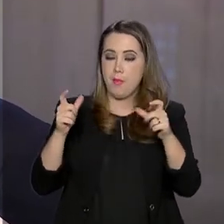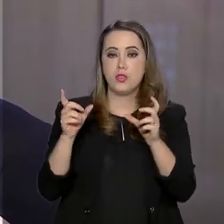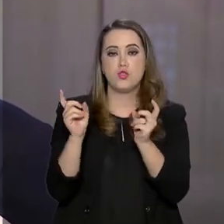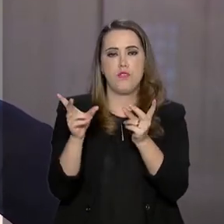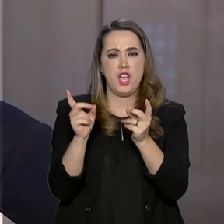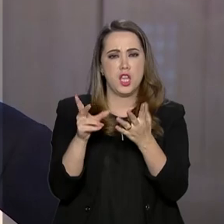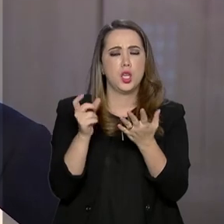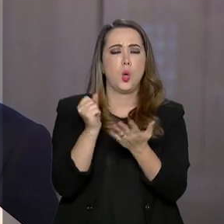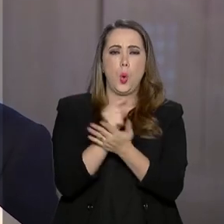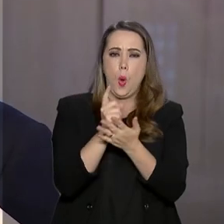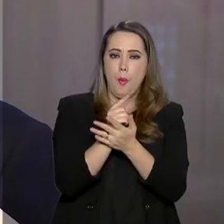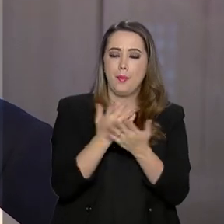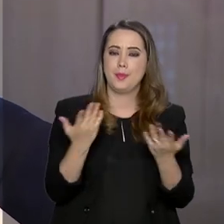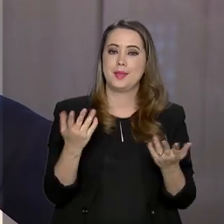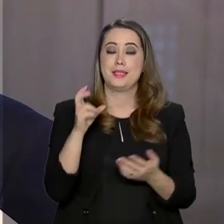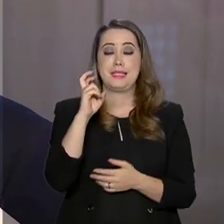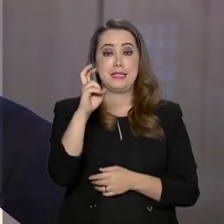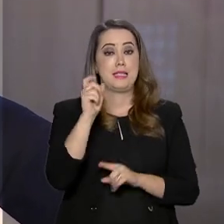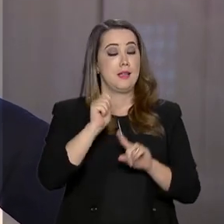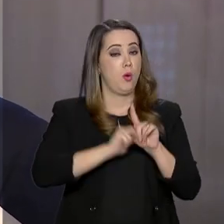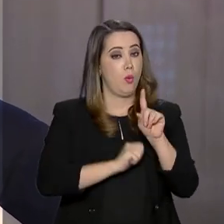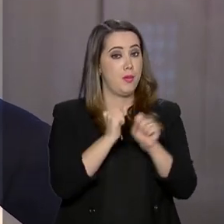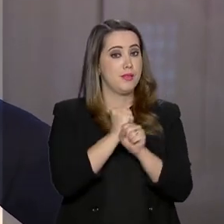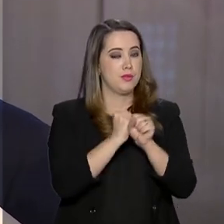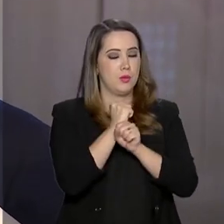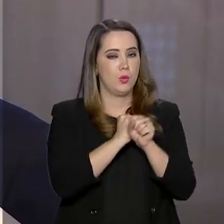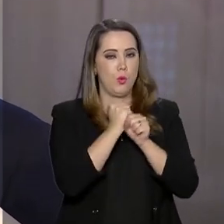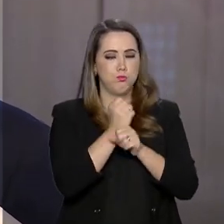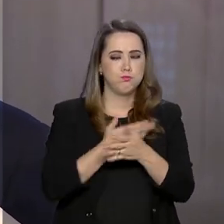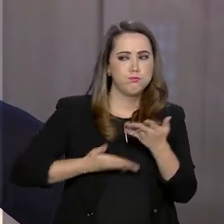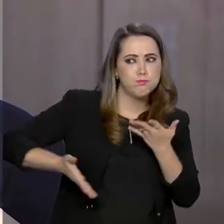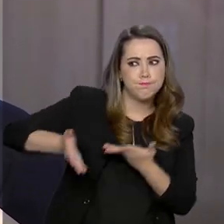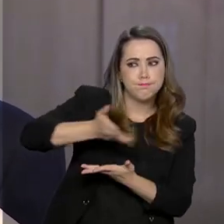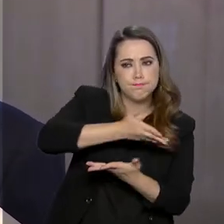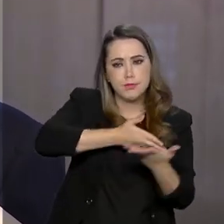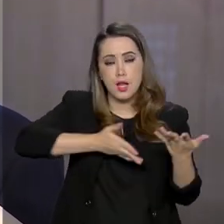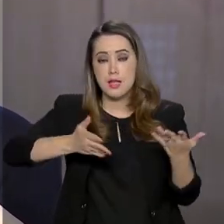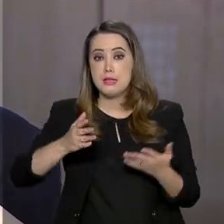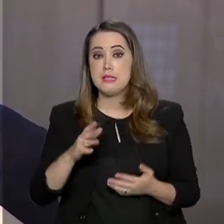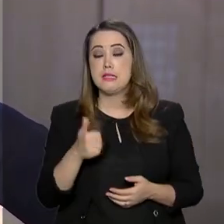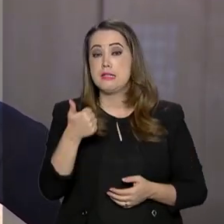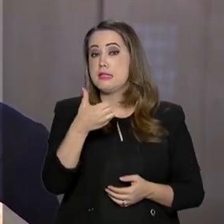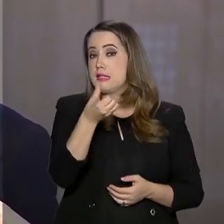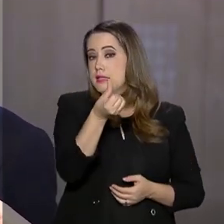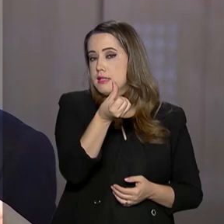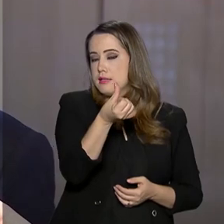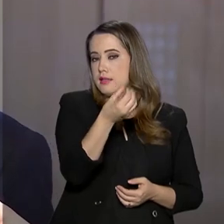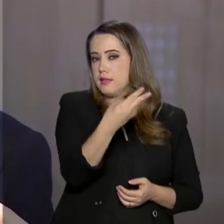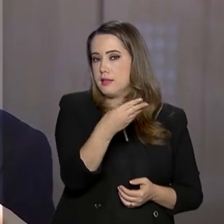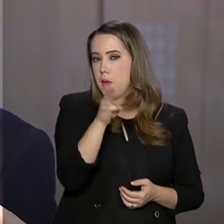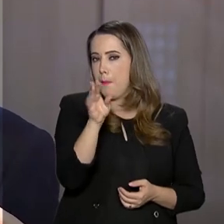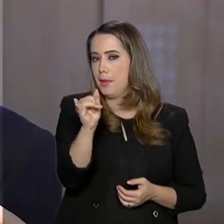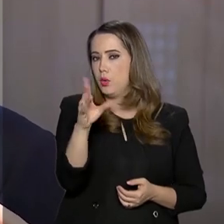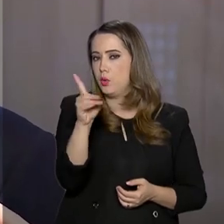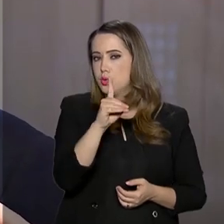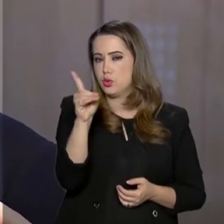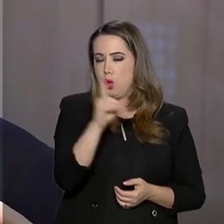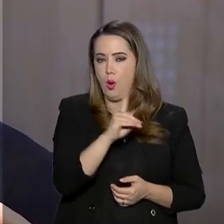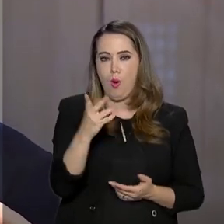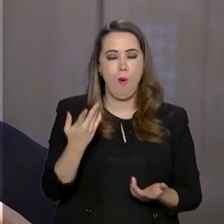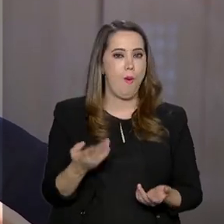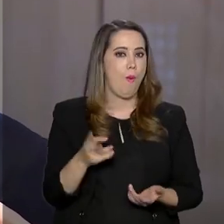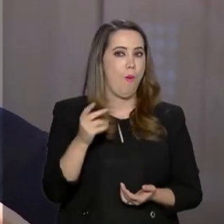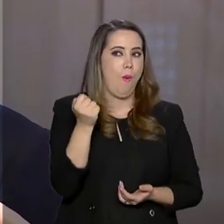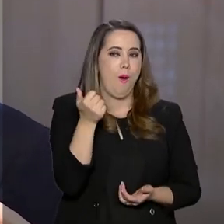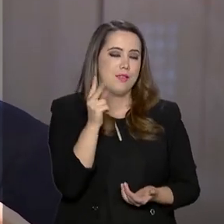encerrássemos os cinco meses do ano do ano o fluxo comercial de 163 bilhões de dólares que é o praticamente